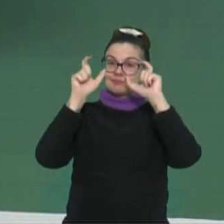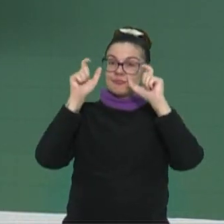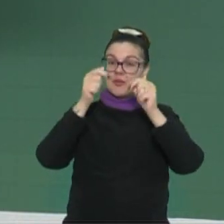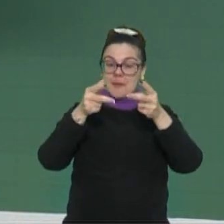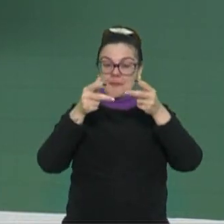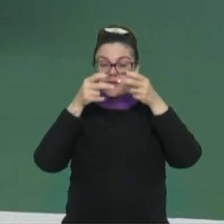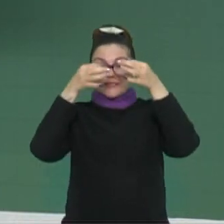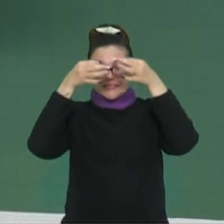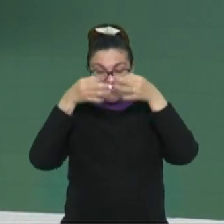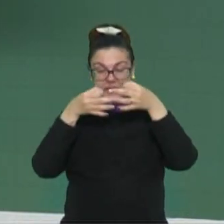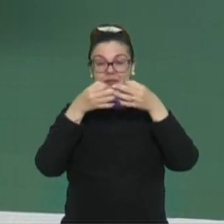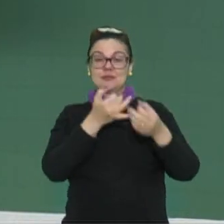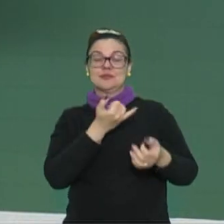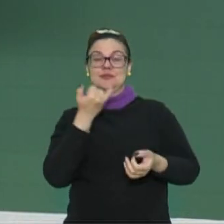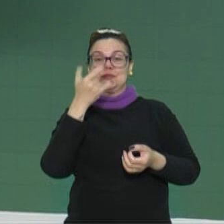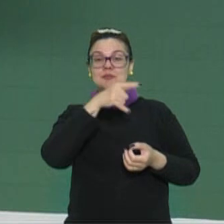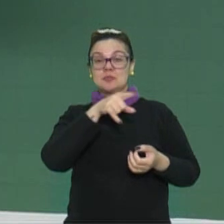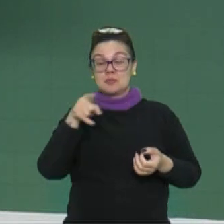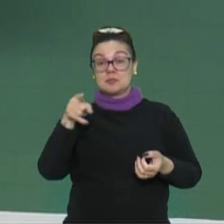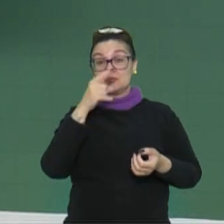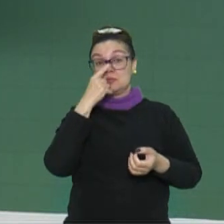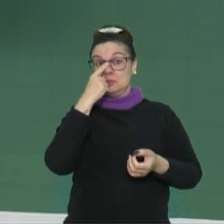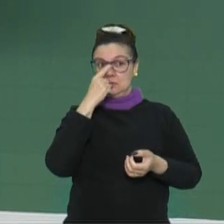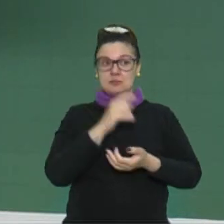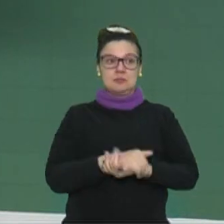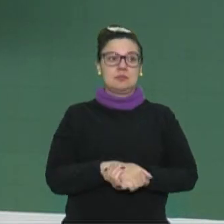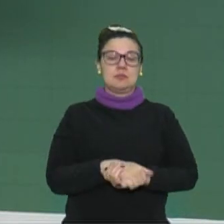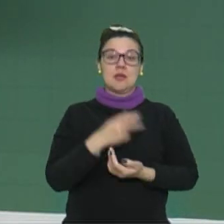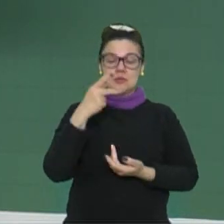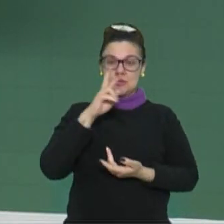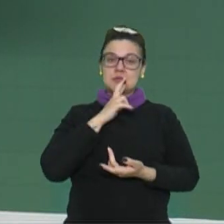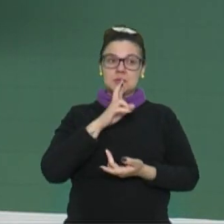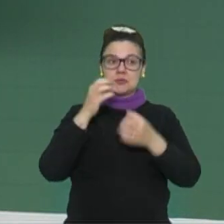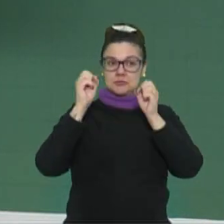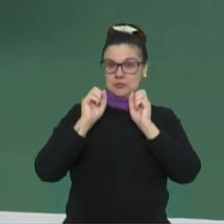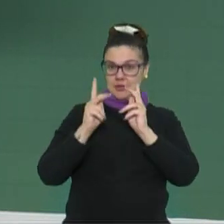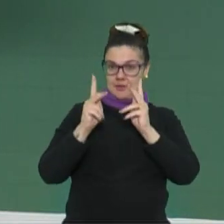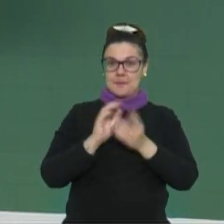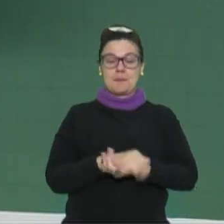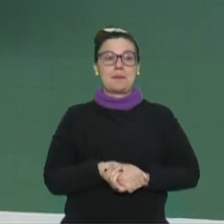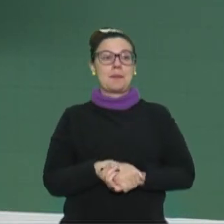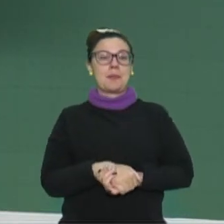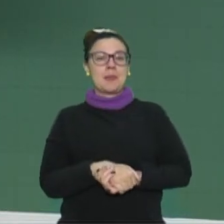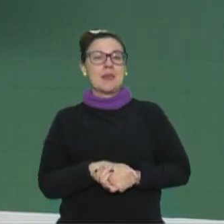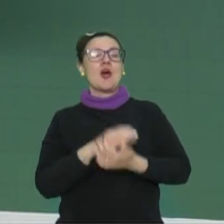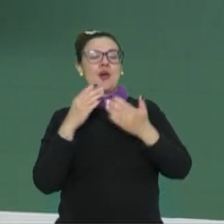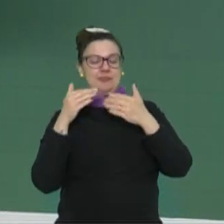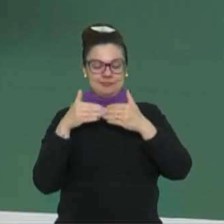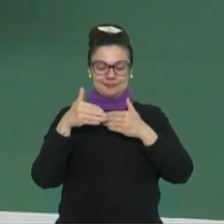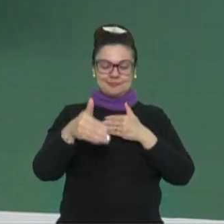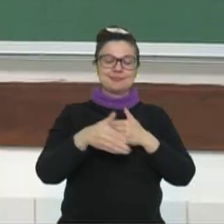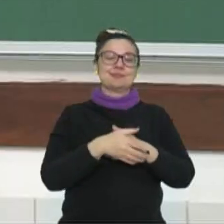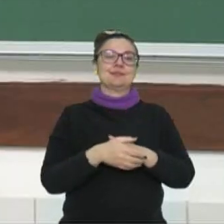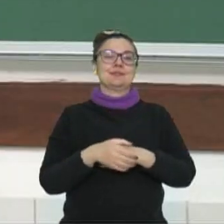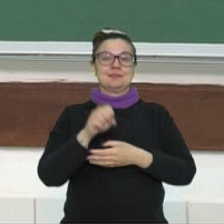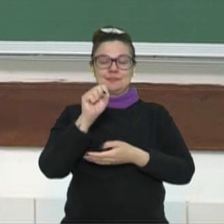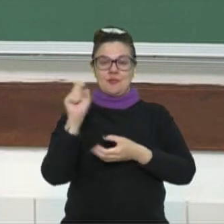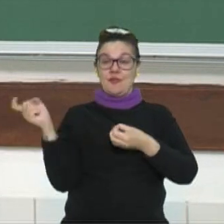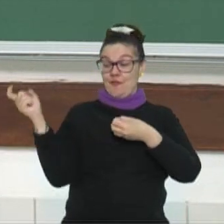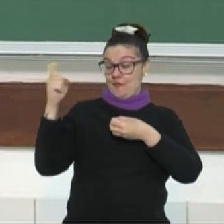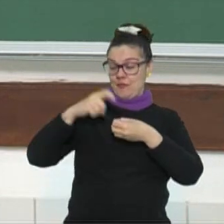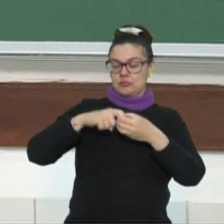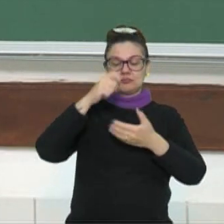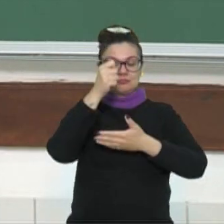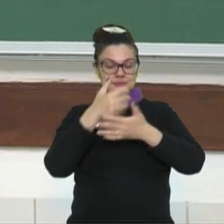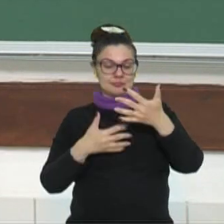principal, o cerne, aquilo que pode estar e que deveria estar na sua resposta nesse momento, ok? Então vamos seguir aqui com a nossa retomada